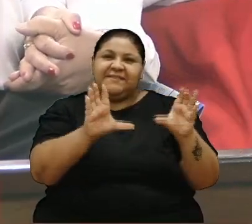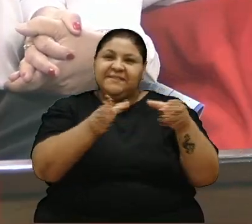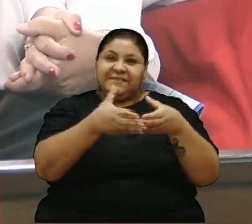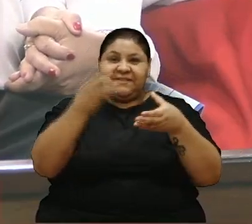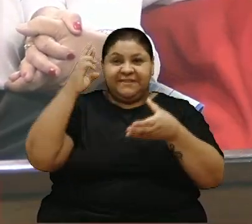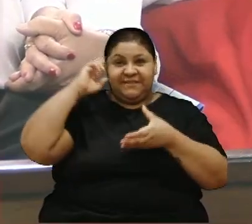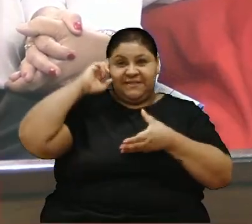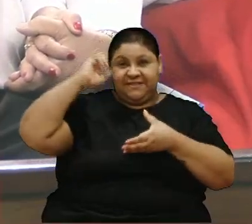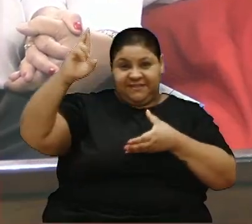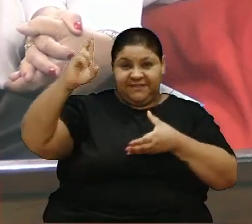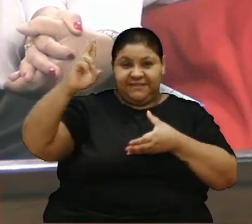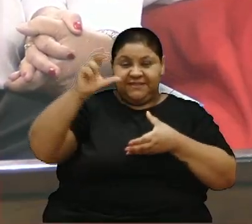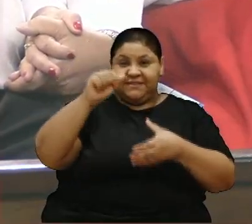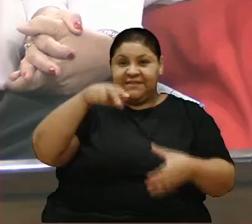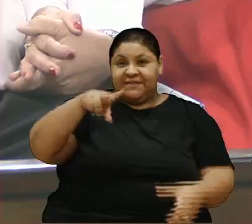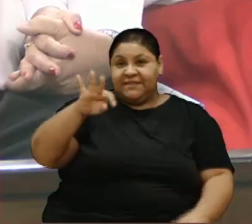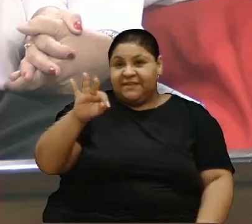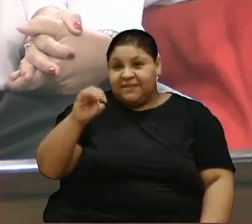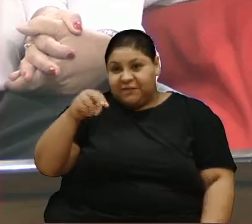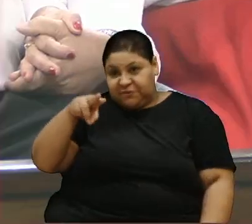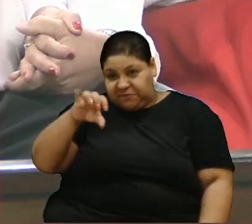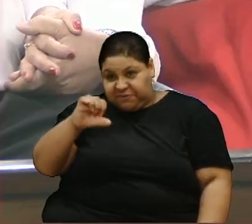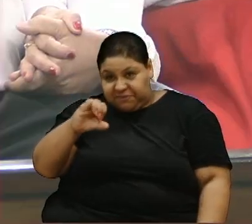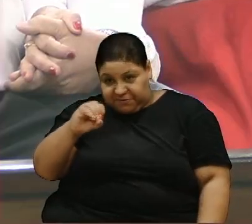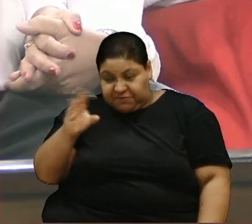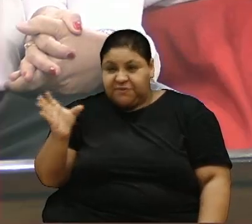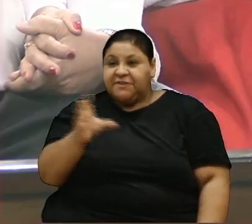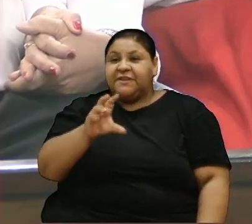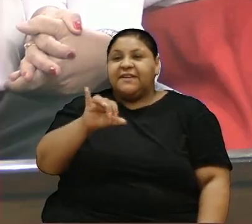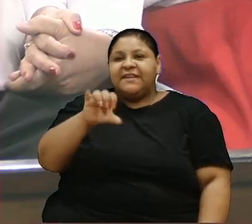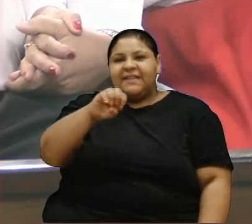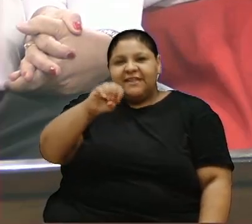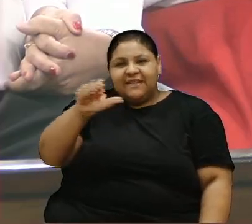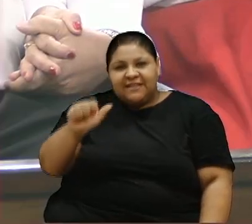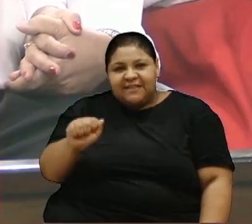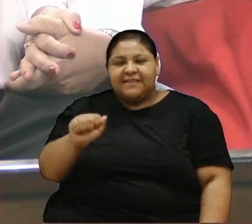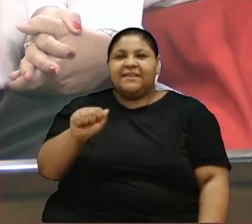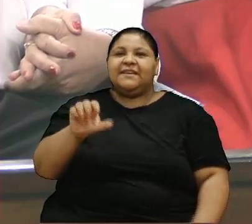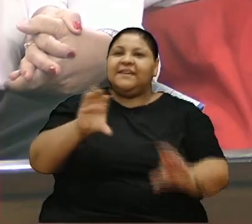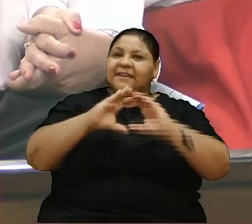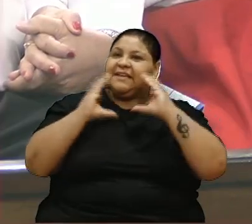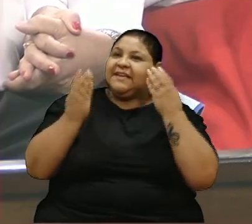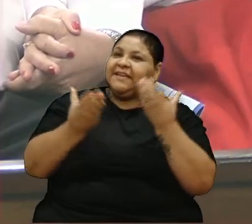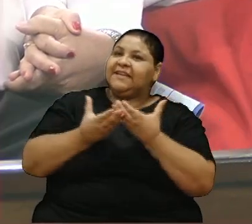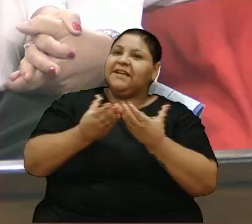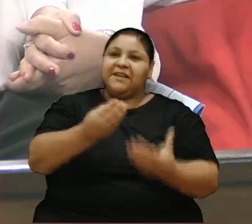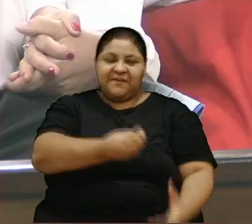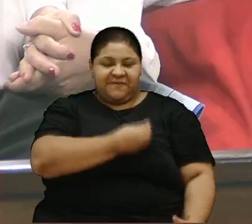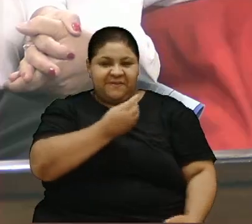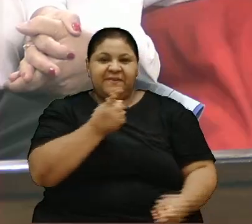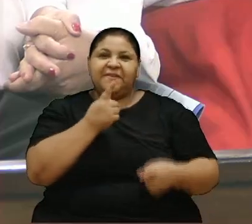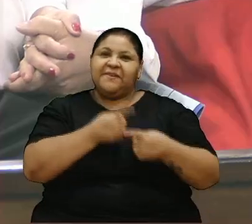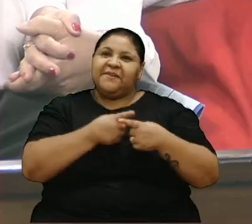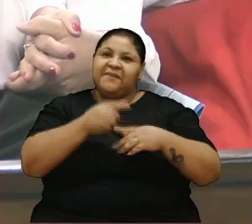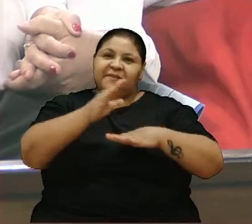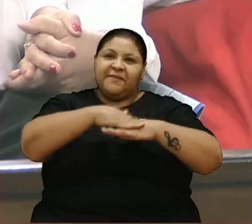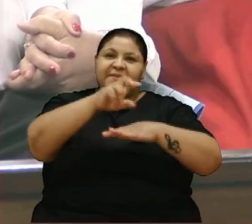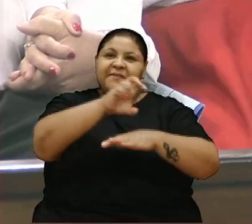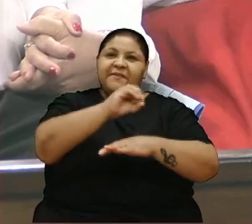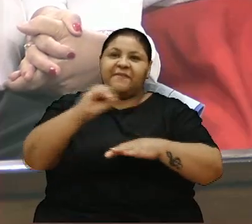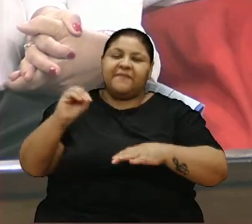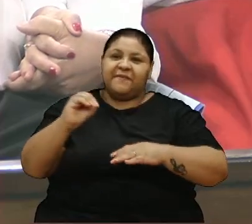diretiva, composta pelo Antônio e pela Lisa, e dizer que a comunidade ainda está viva, porque mais de 500